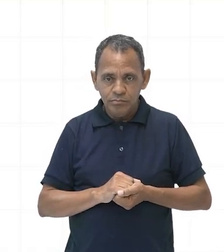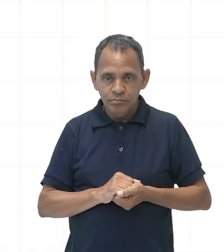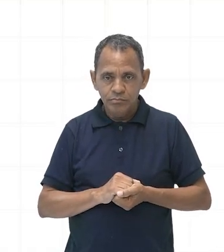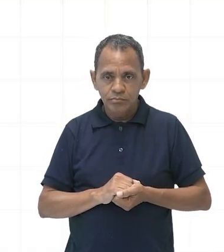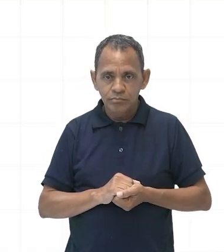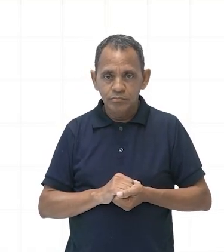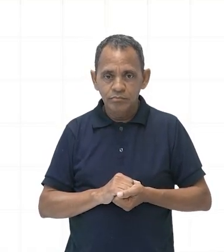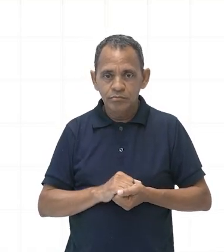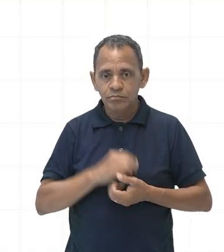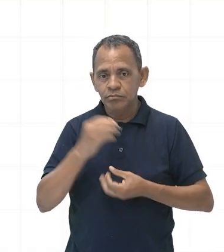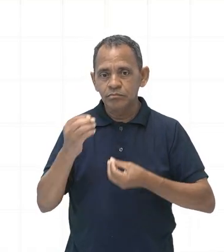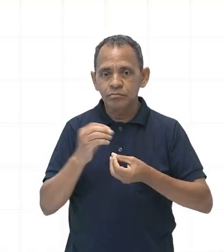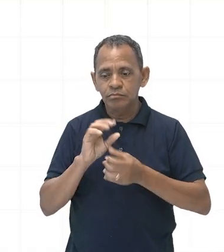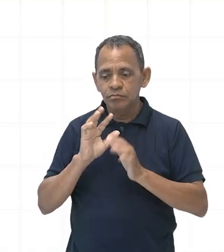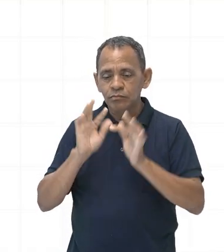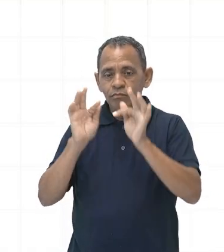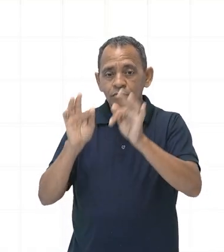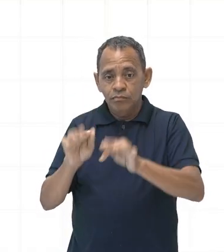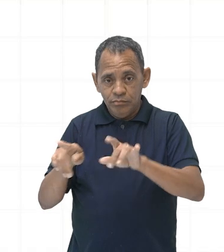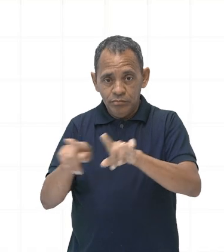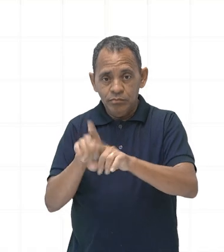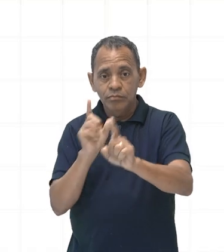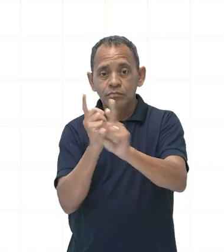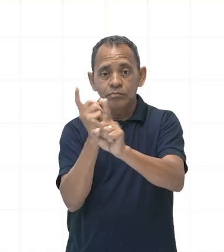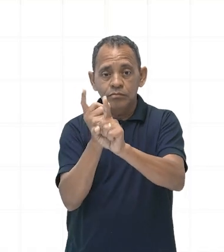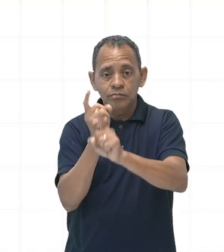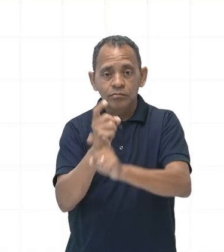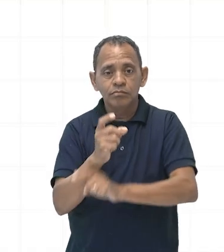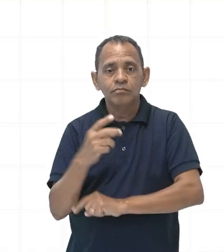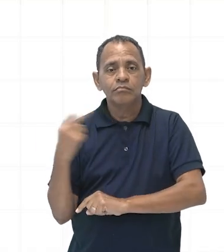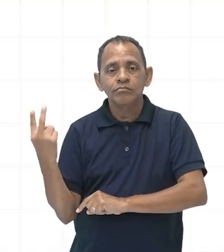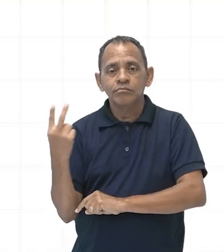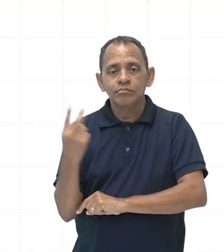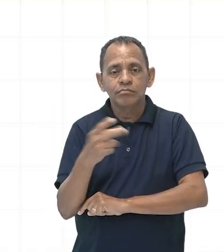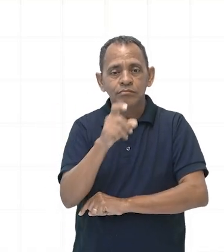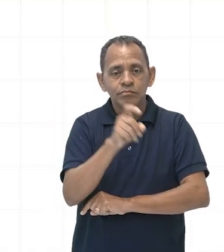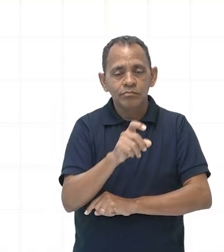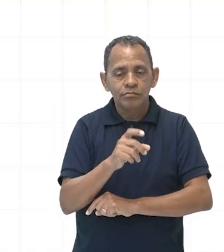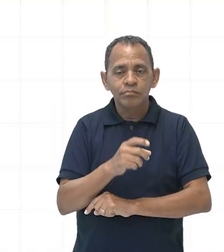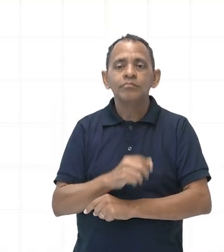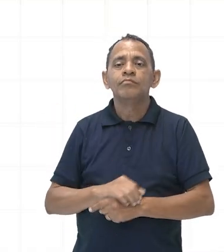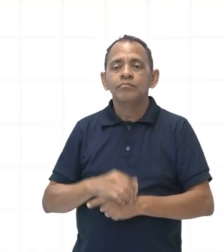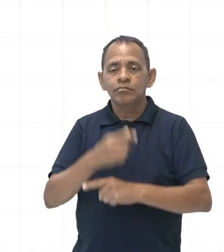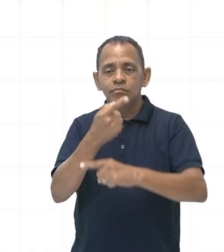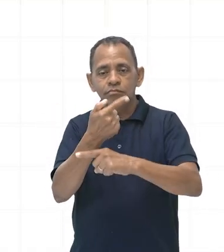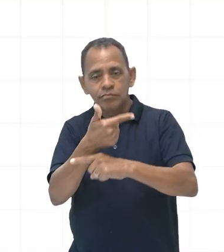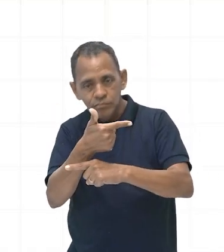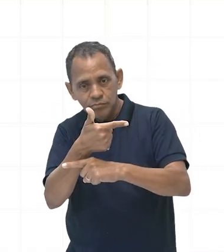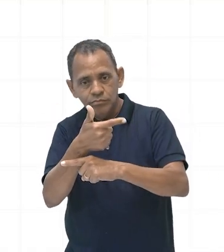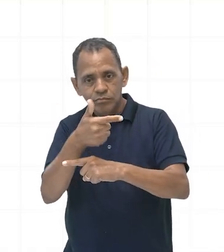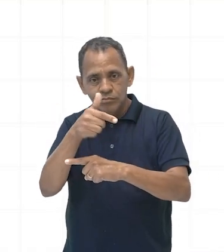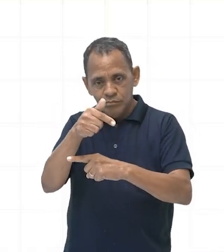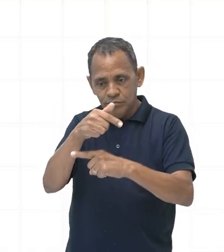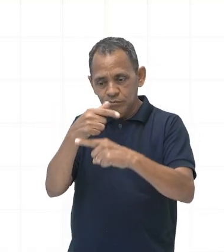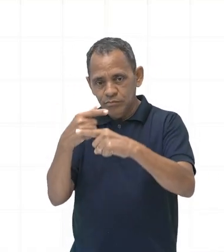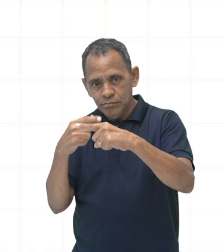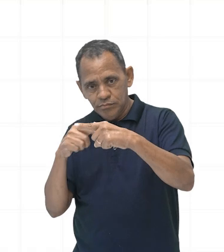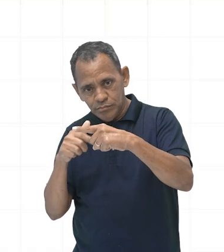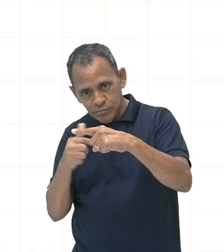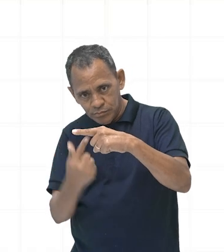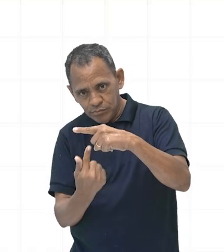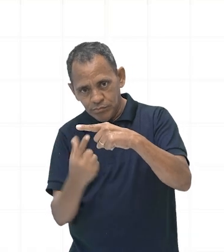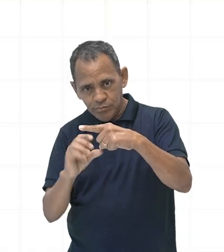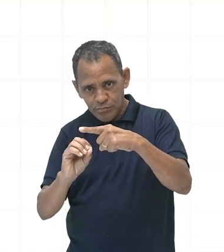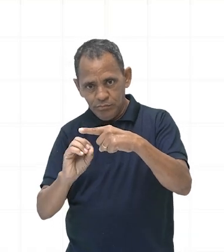E agora, a gente finaliza encontrando o valor do x, que é 27 dividido por 10. Né? Então, o x